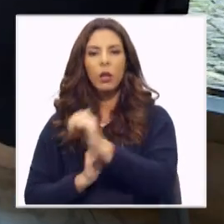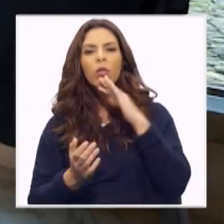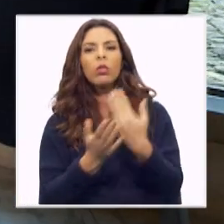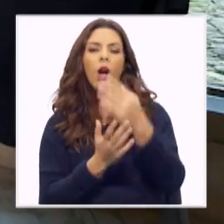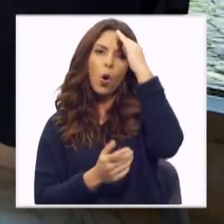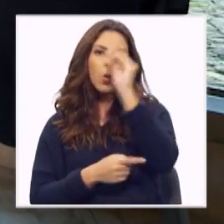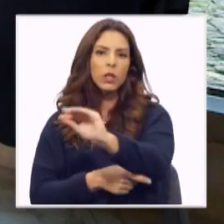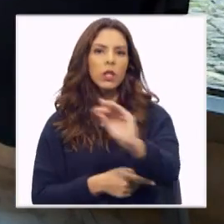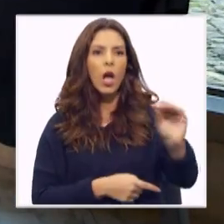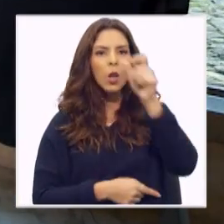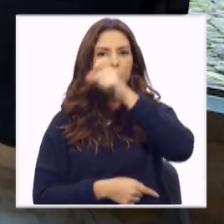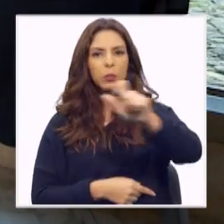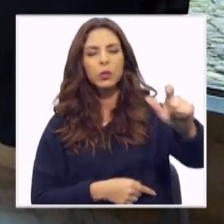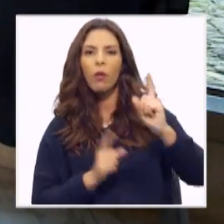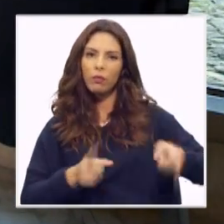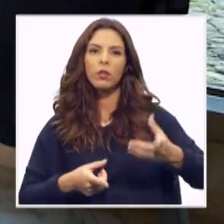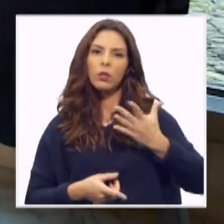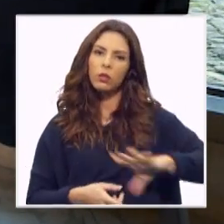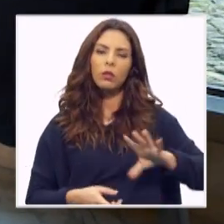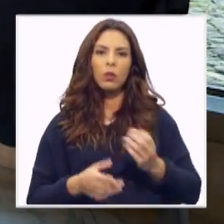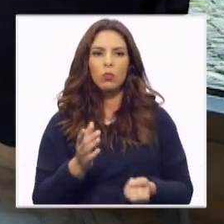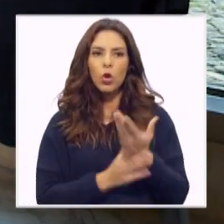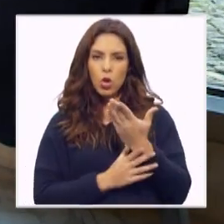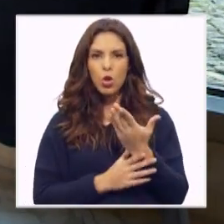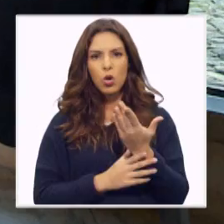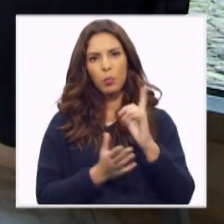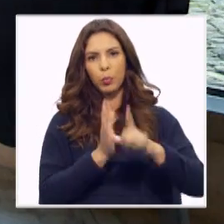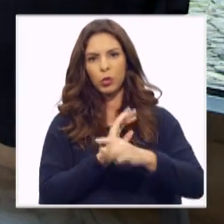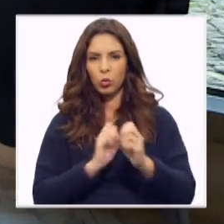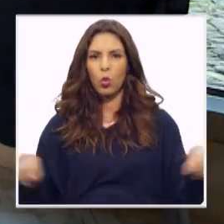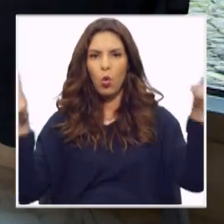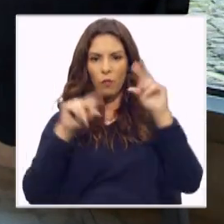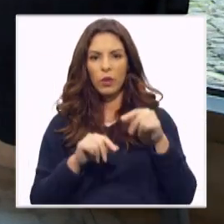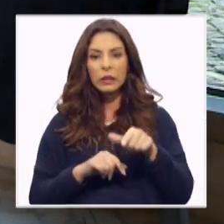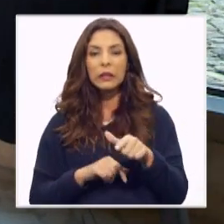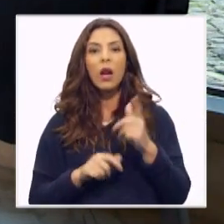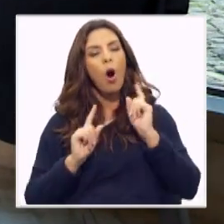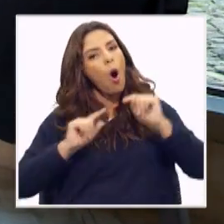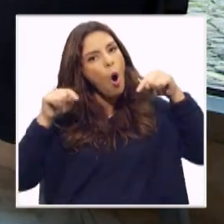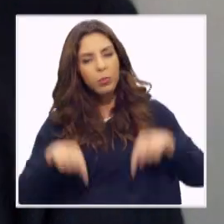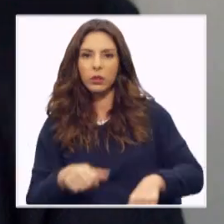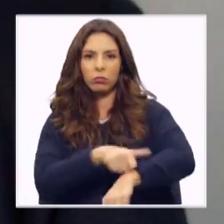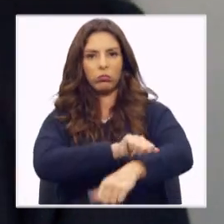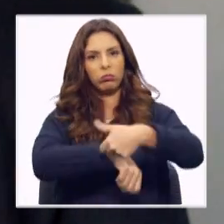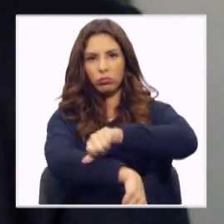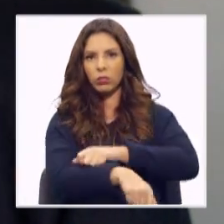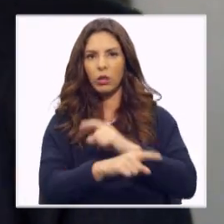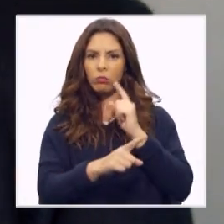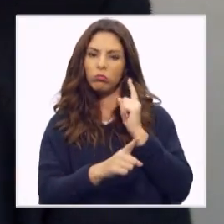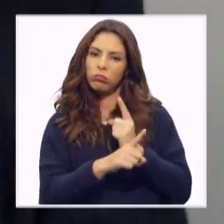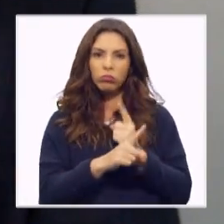E que conselhos é que podes dar às pessoas que querem de alguma forma também começar novos projetos? Bom, a primeira coisa é